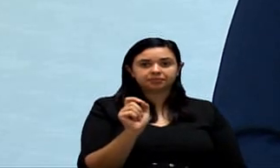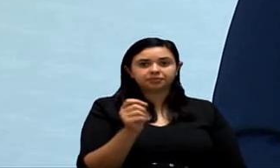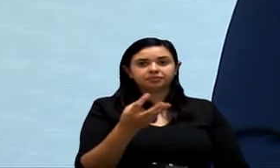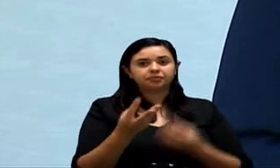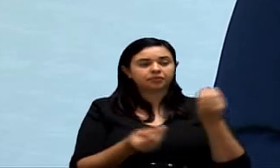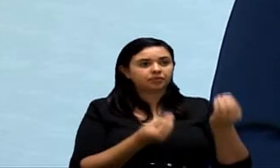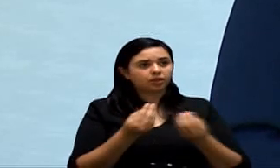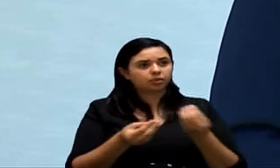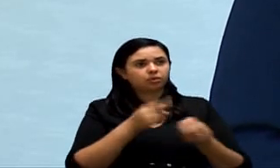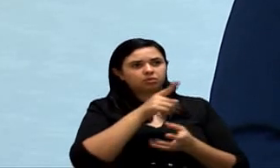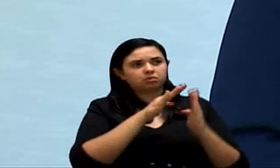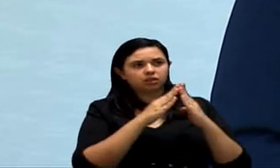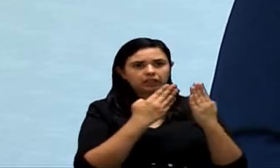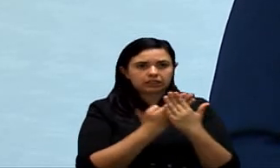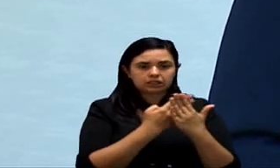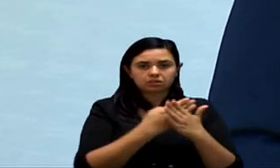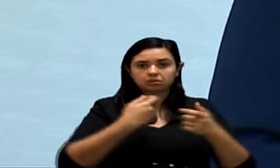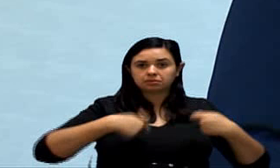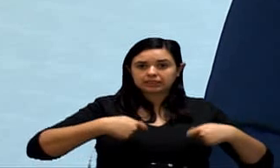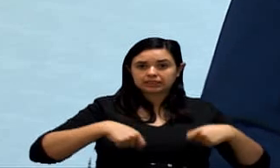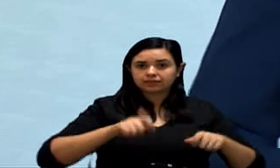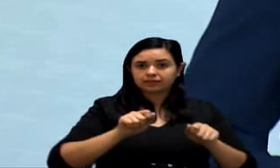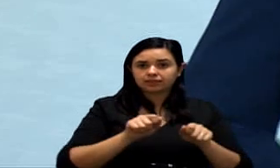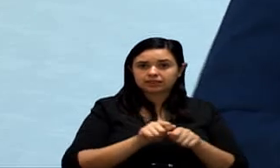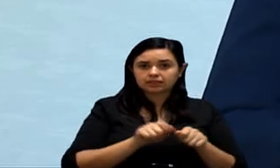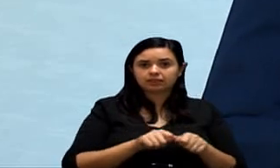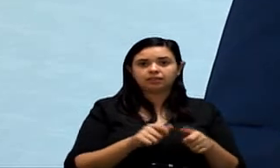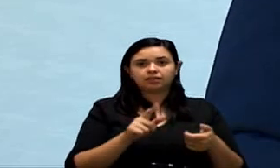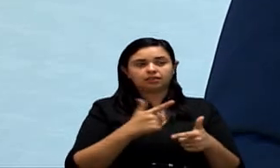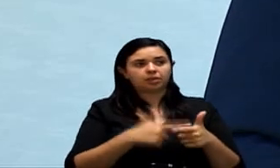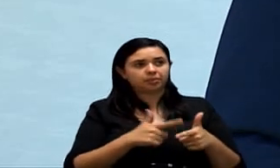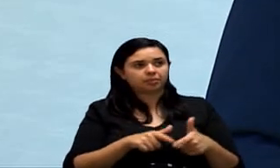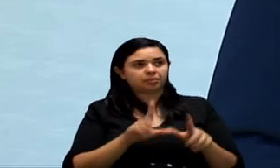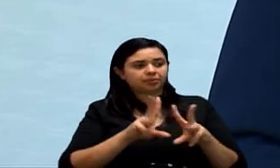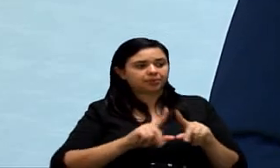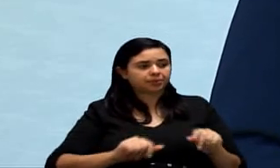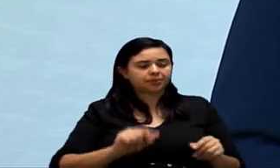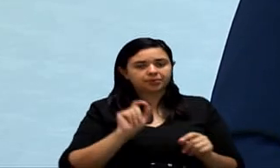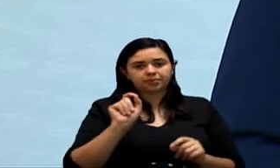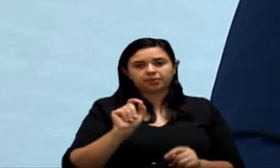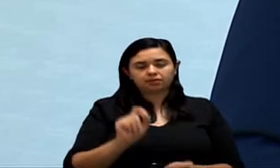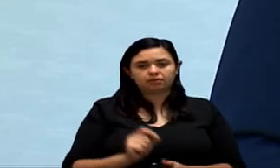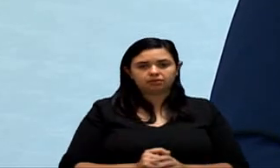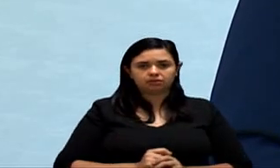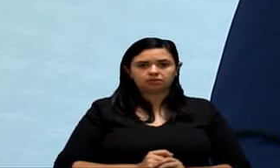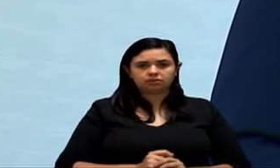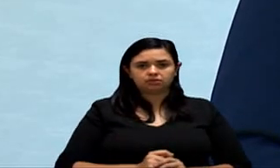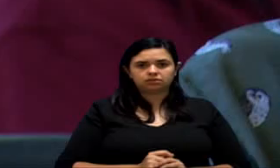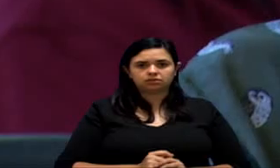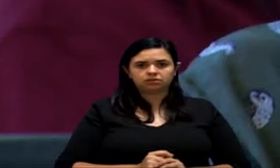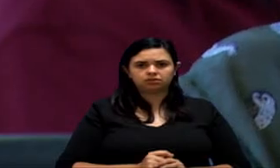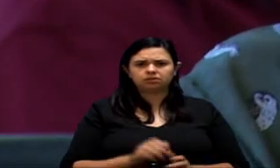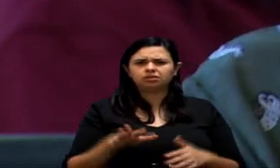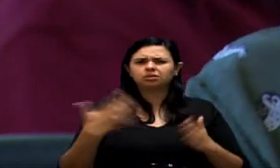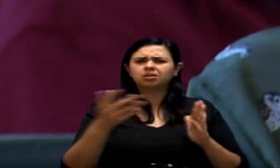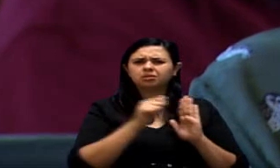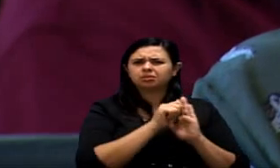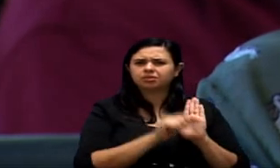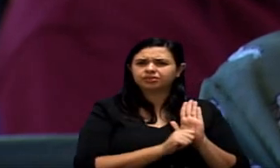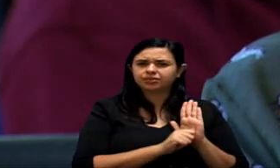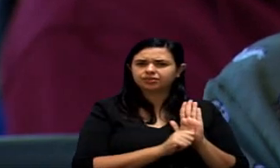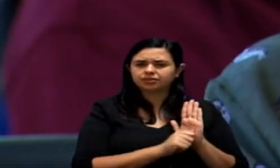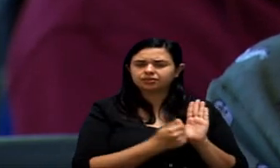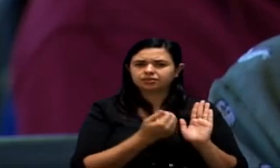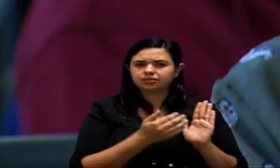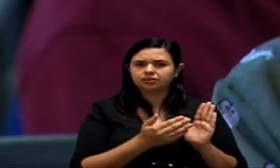unidade está, o que precisa ser feito, qual o problema precisa ser corrigido? Vereador, qual que é o artigo que o senhor pede? Acho que é o